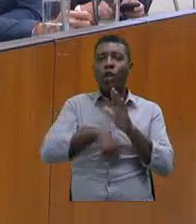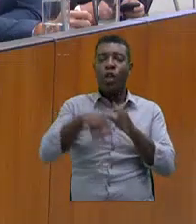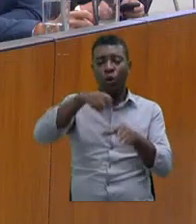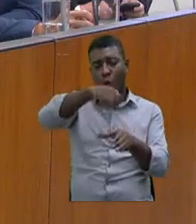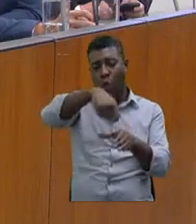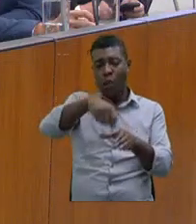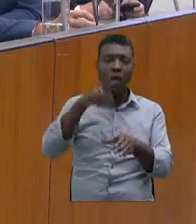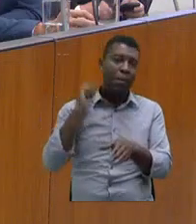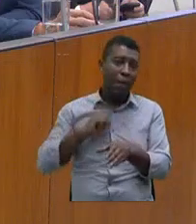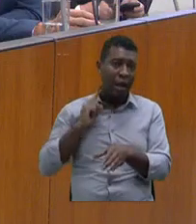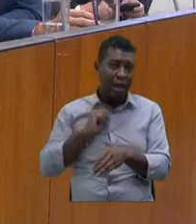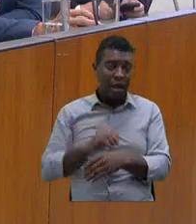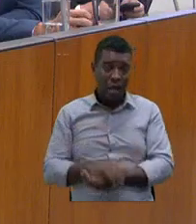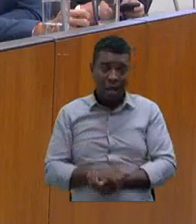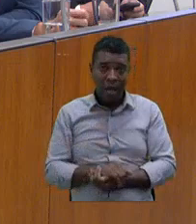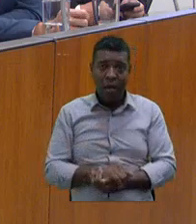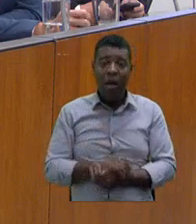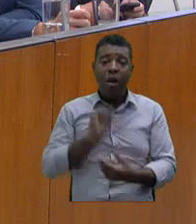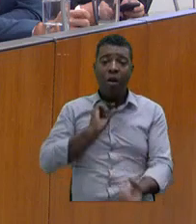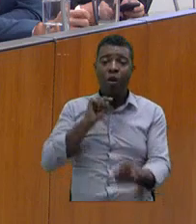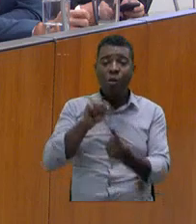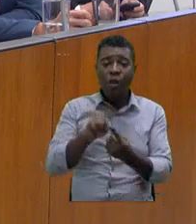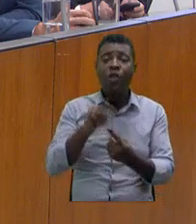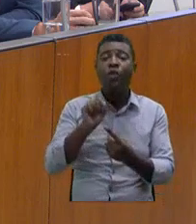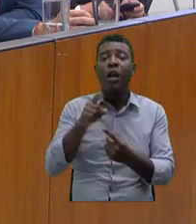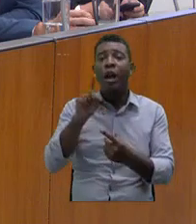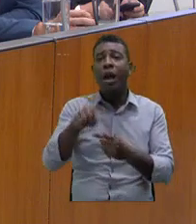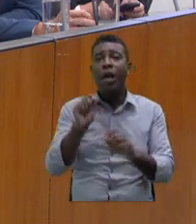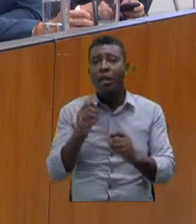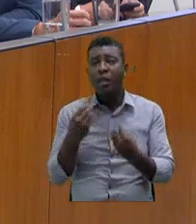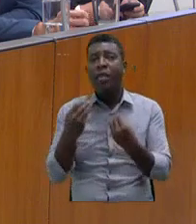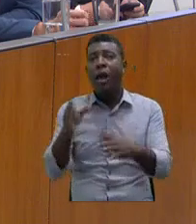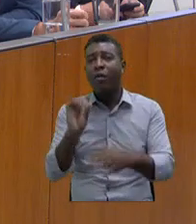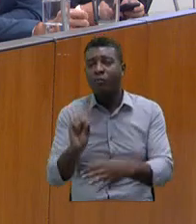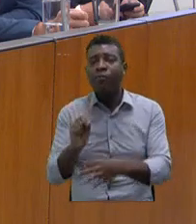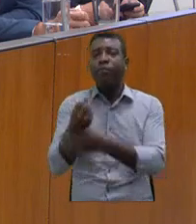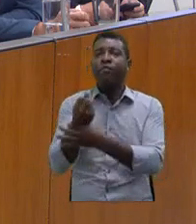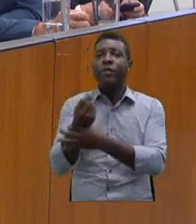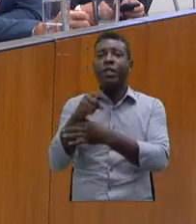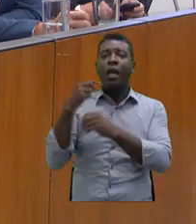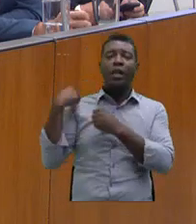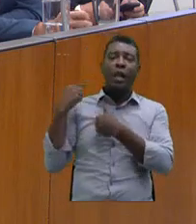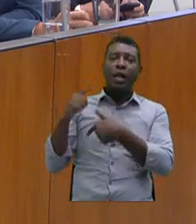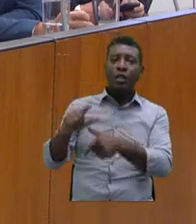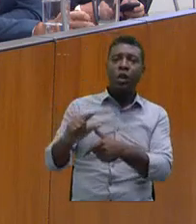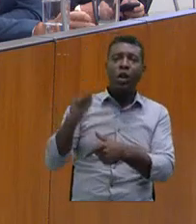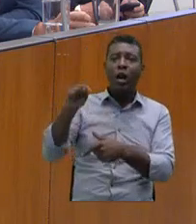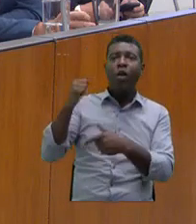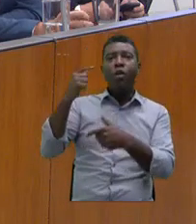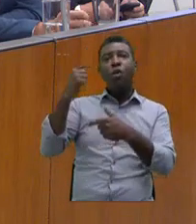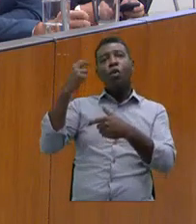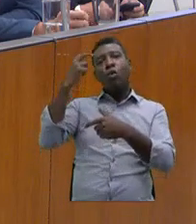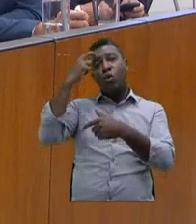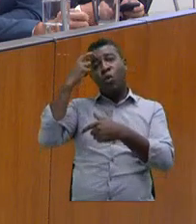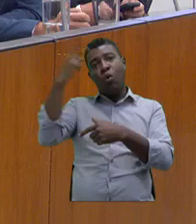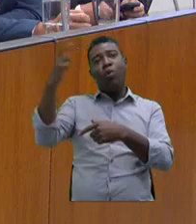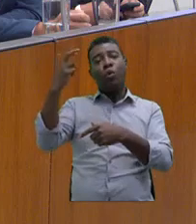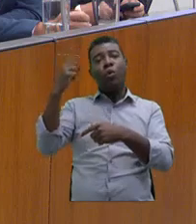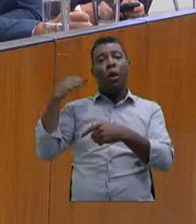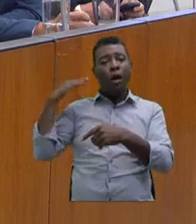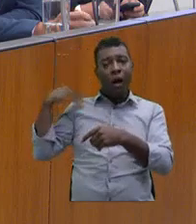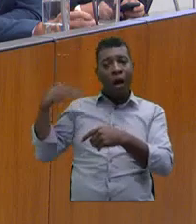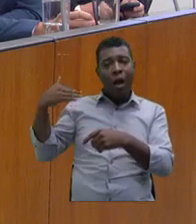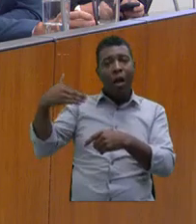visa salvaguardar os modos tradicionais da nossa cultura que se vinculam depois, num